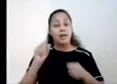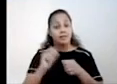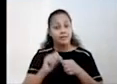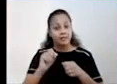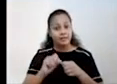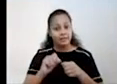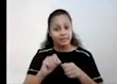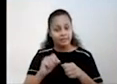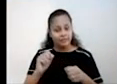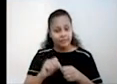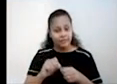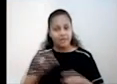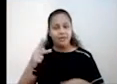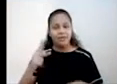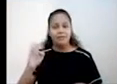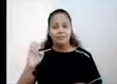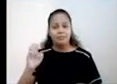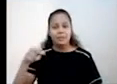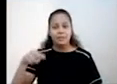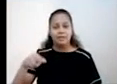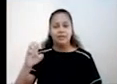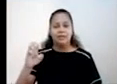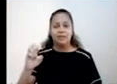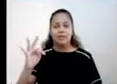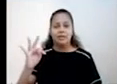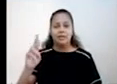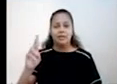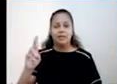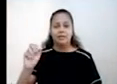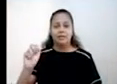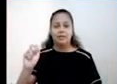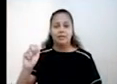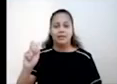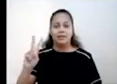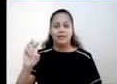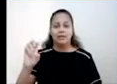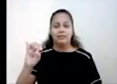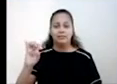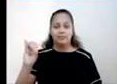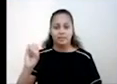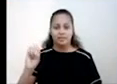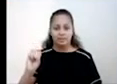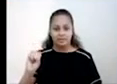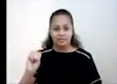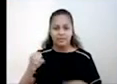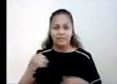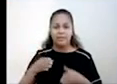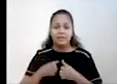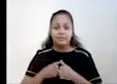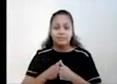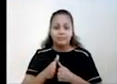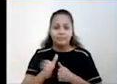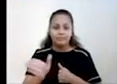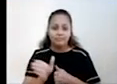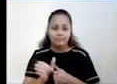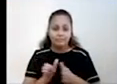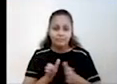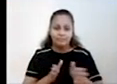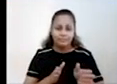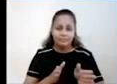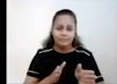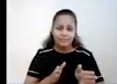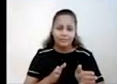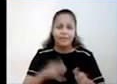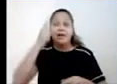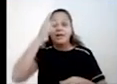Então ele criou os penetráveis. Penetráveis são labirintos para que as pessoas vivessem a experiência de